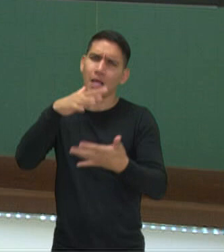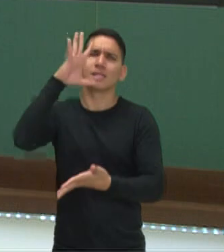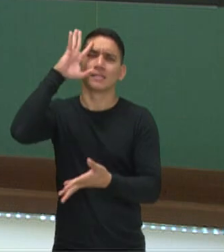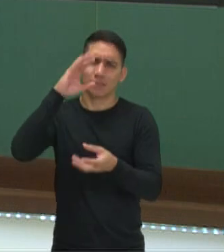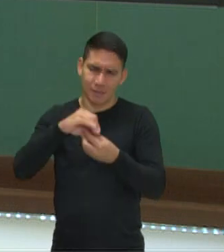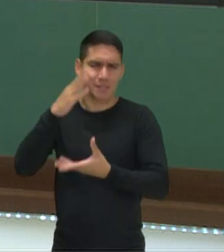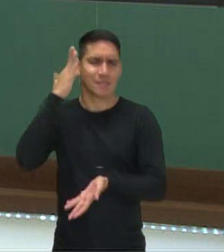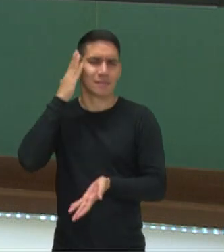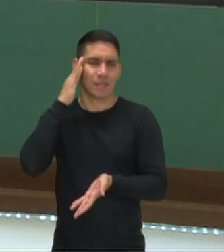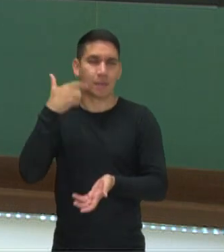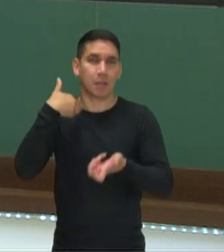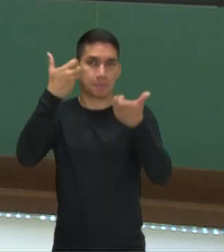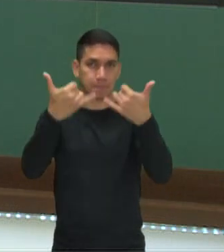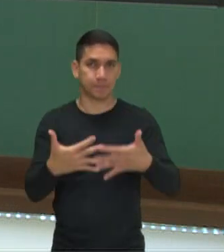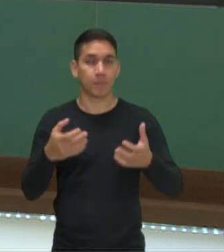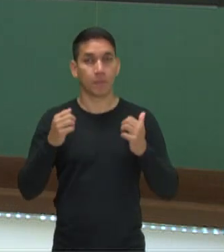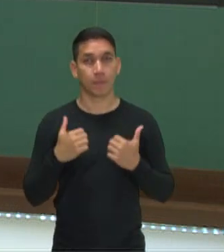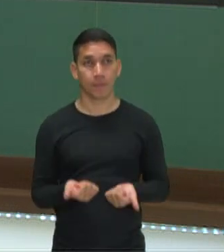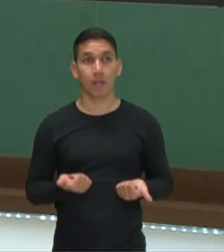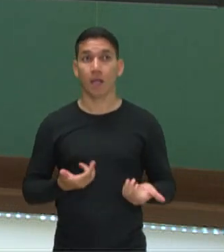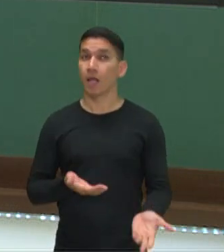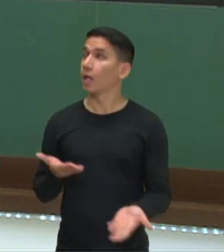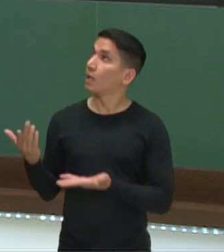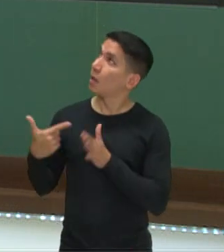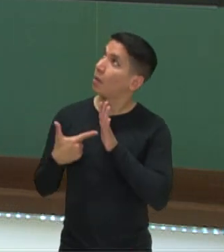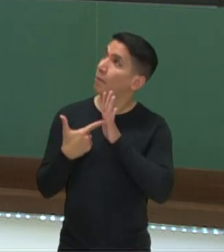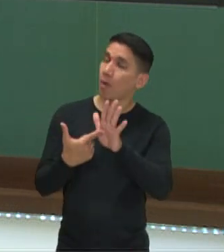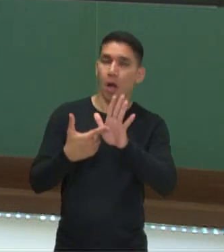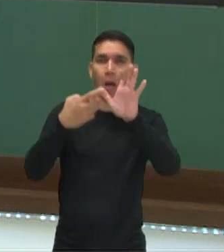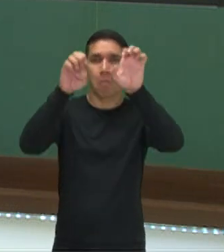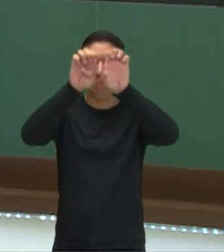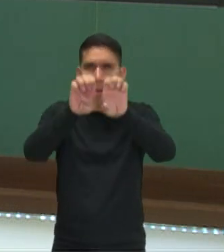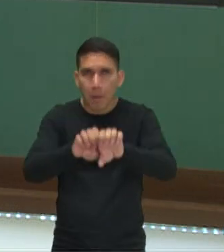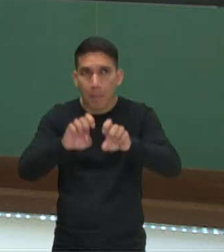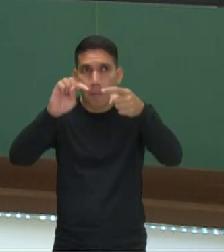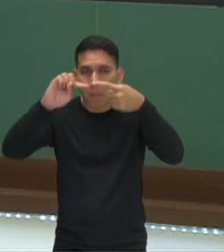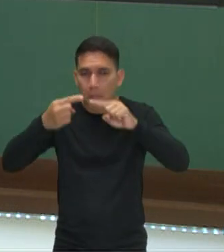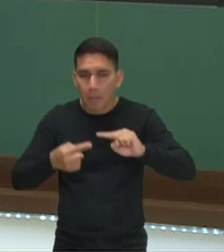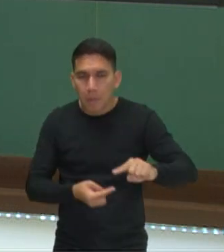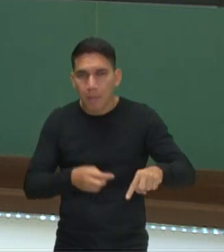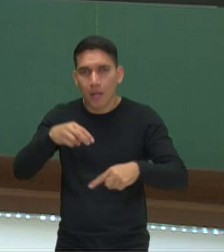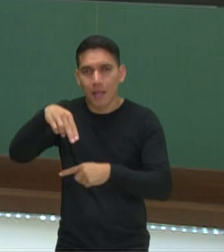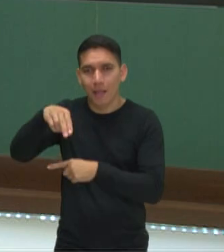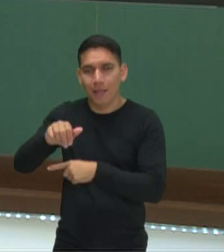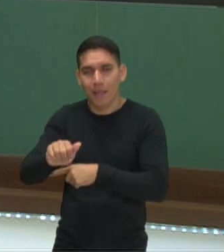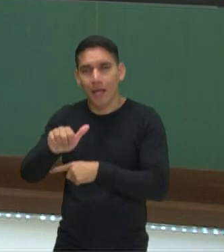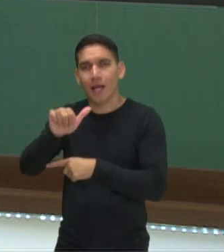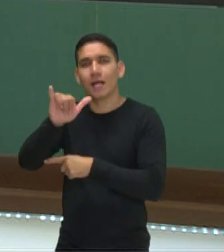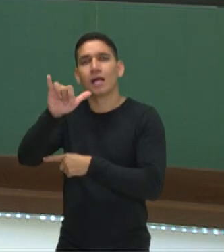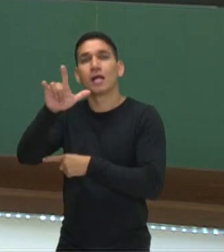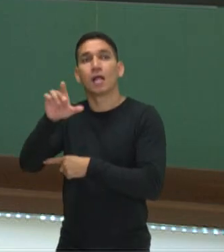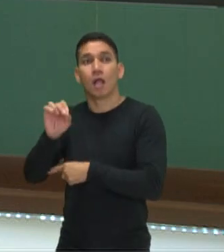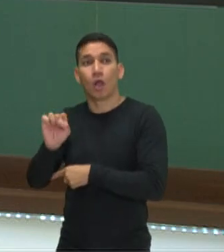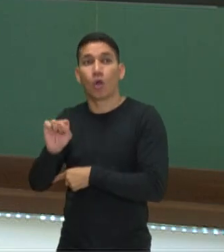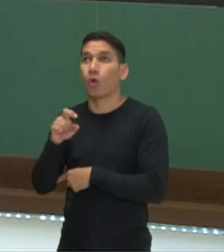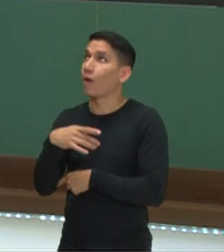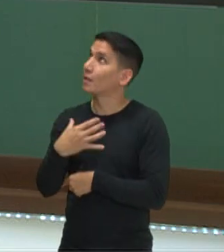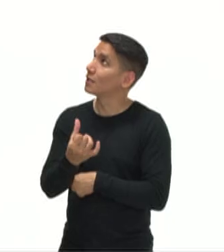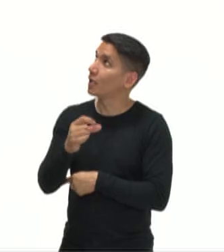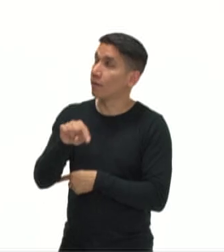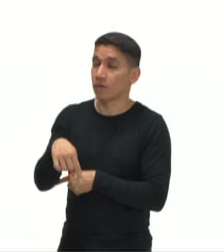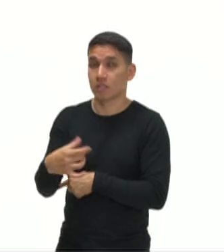falando. Muito bem. Então aqui nós temos a estrutura do nylon 6.6, né?